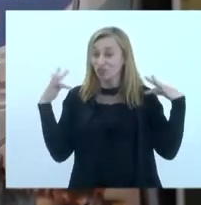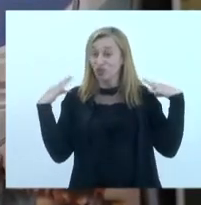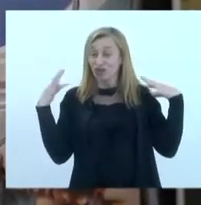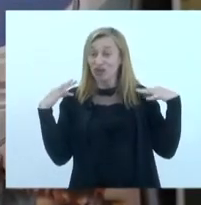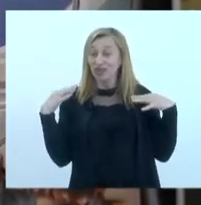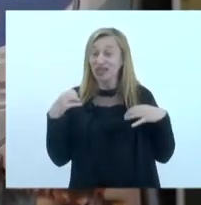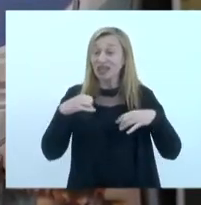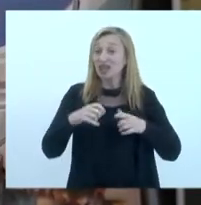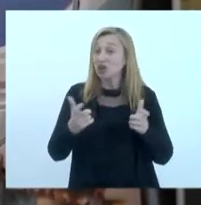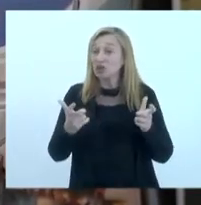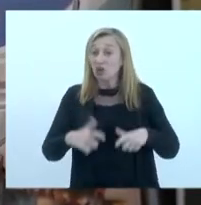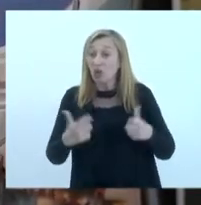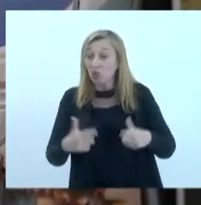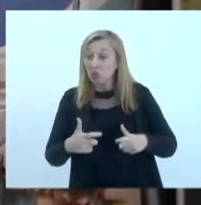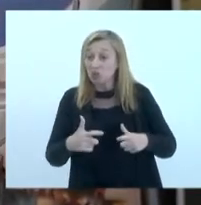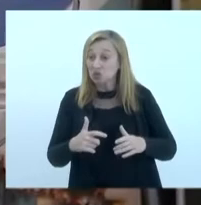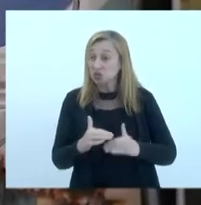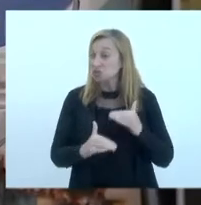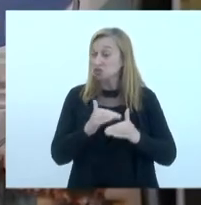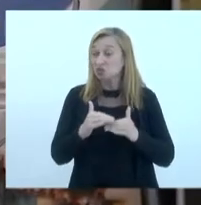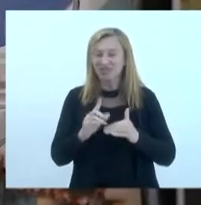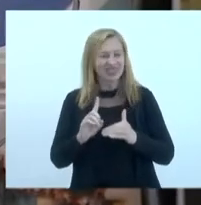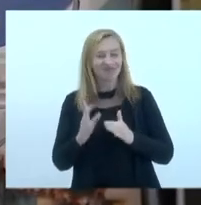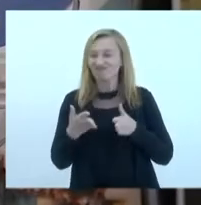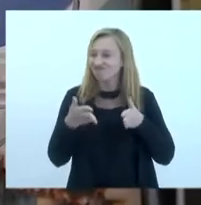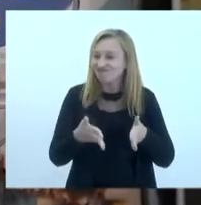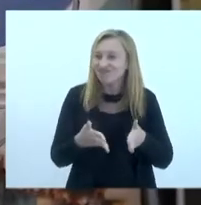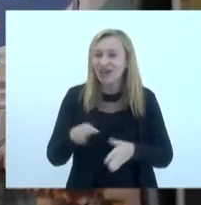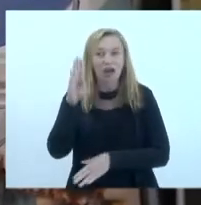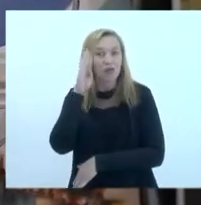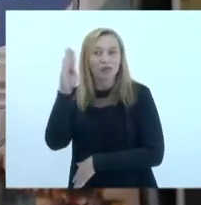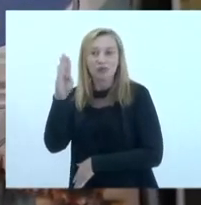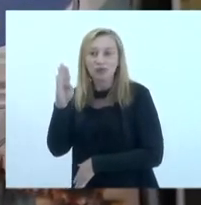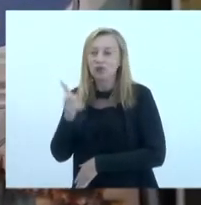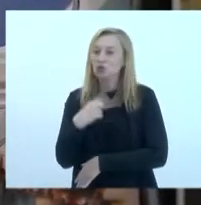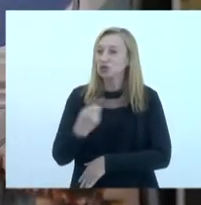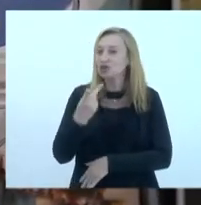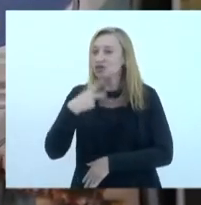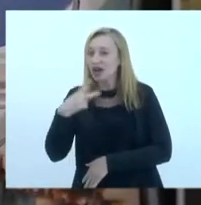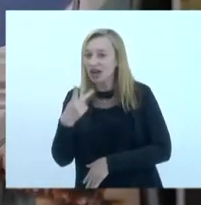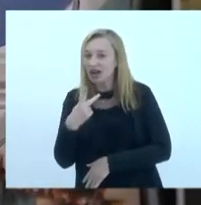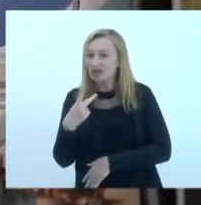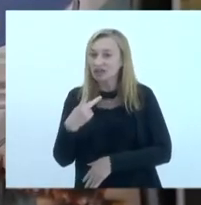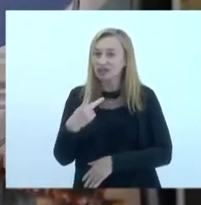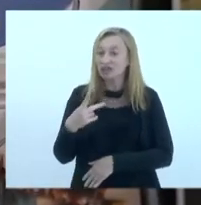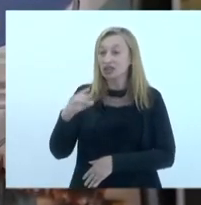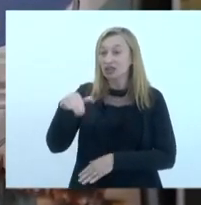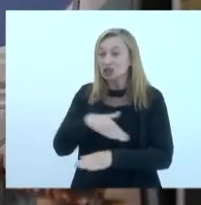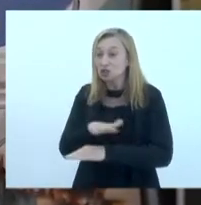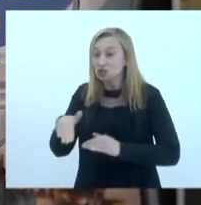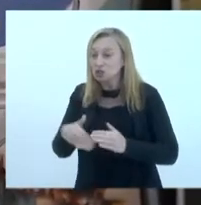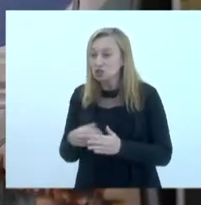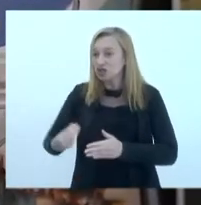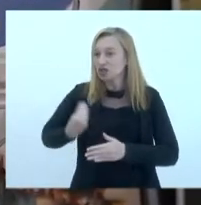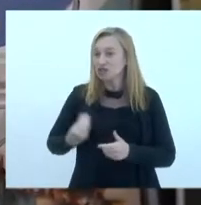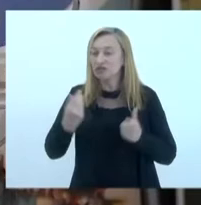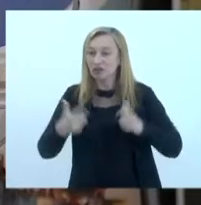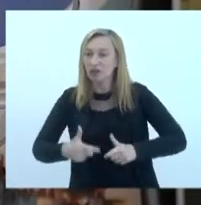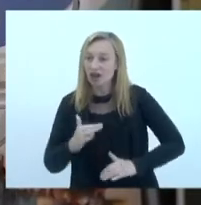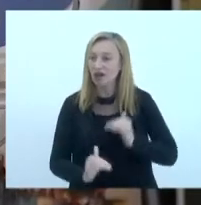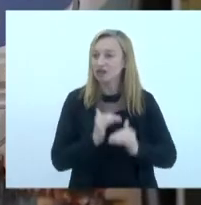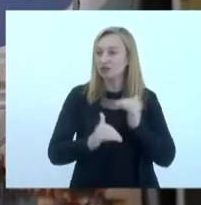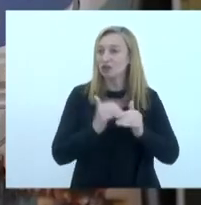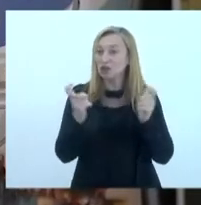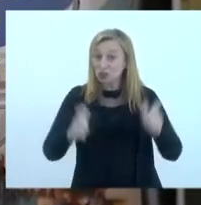o progresso, onde a prosperidade não é o foco, especialmente quando nós falamos nos cidadãos do território, desenvolvimento